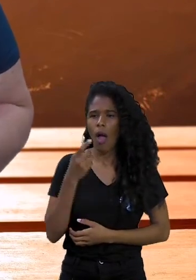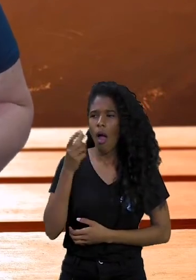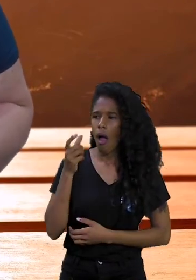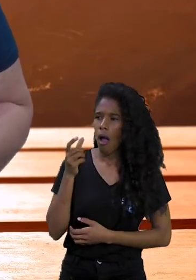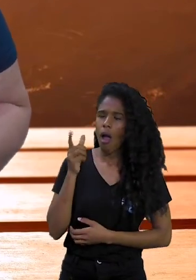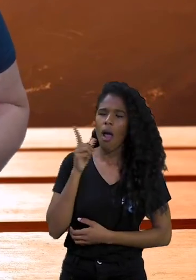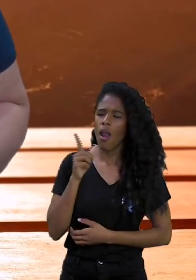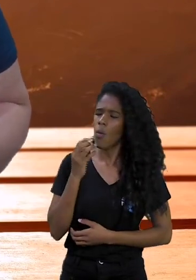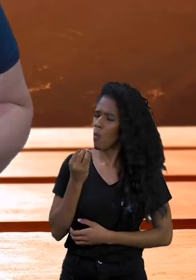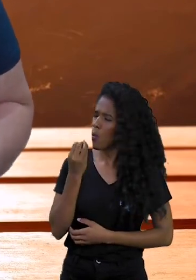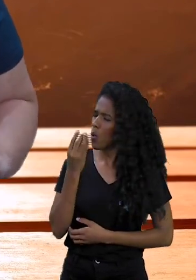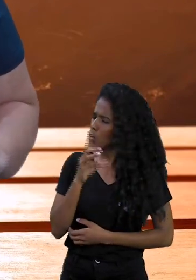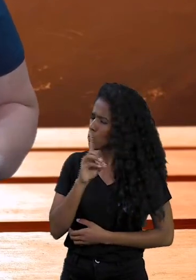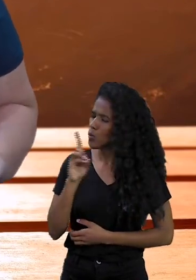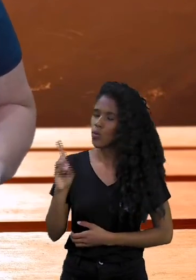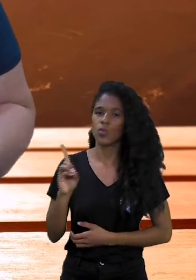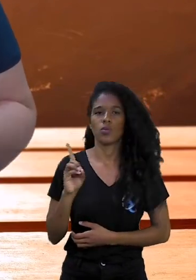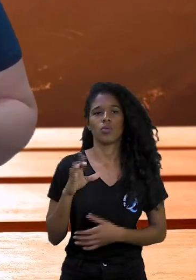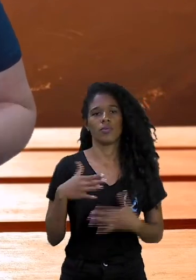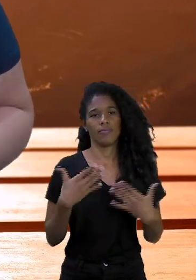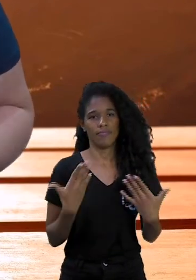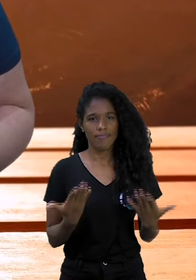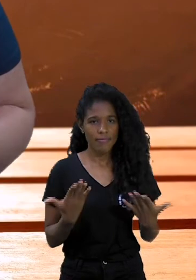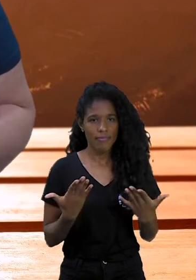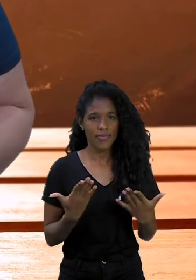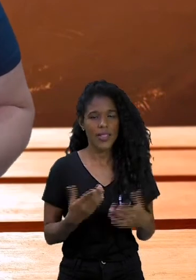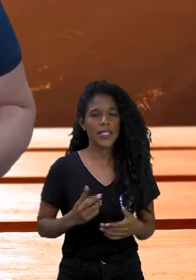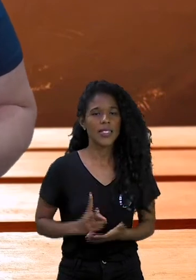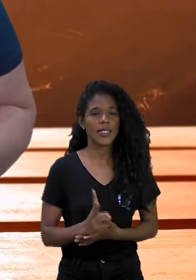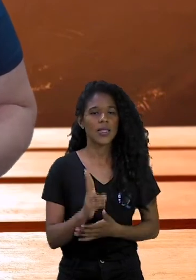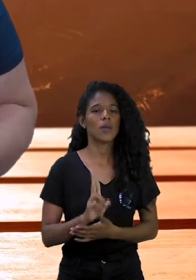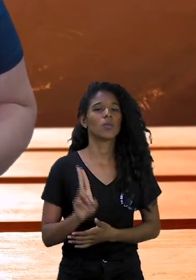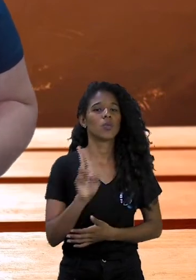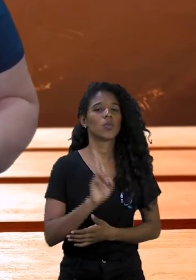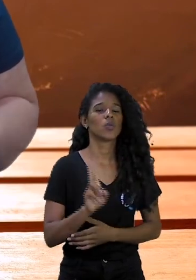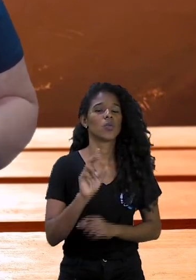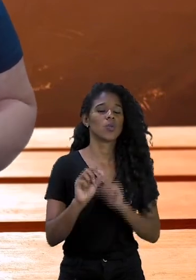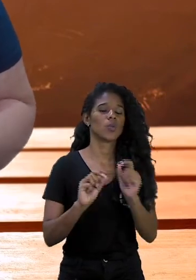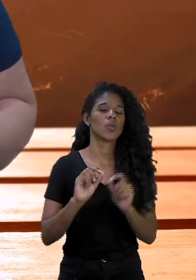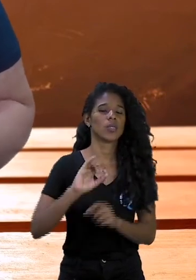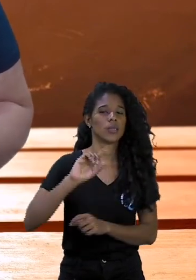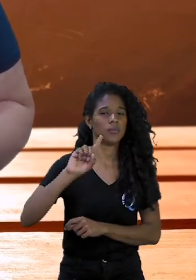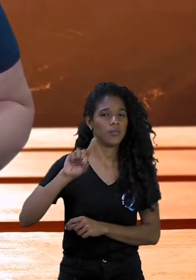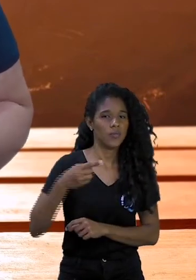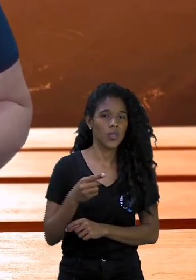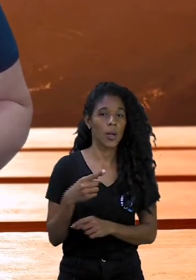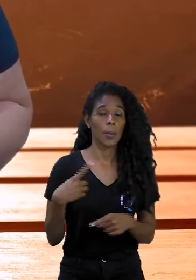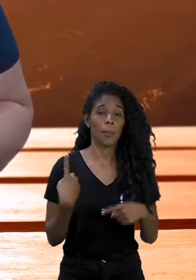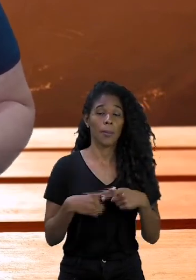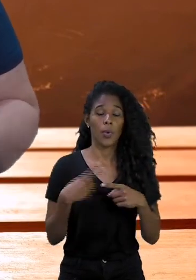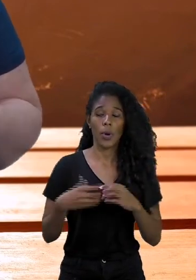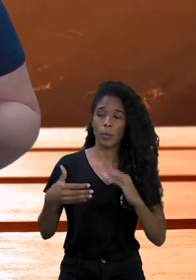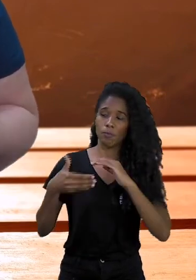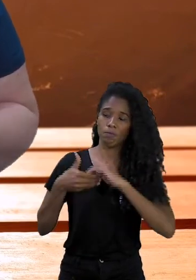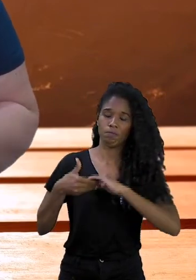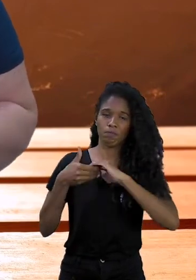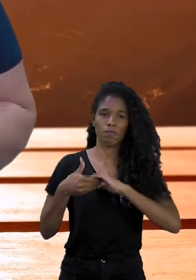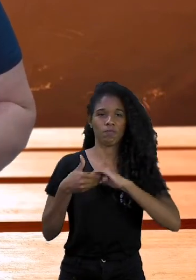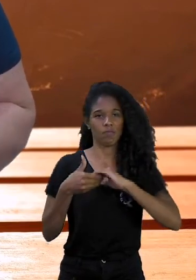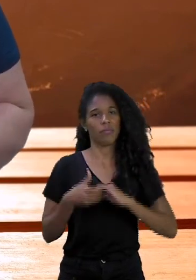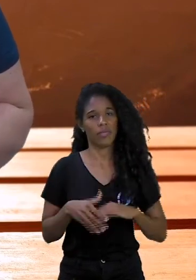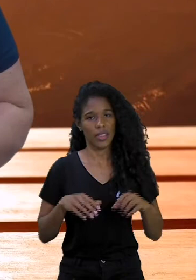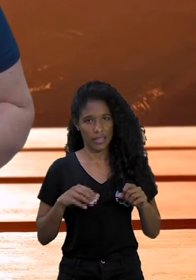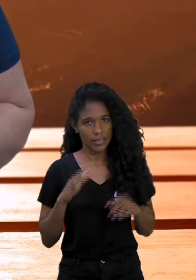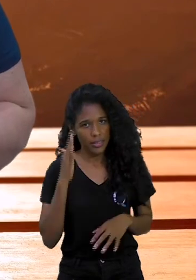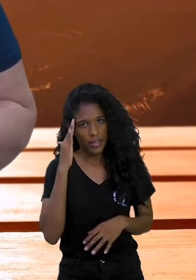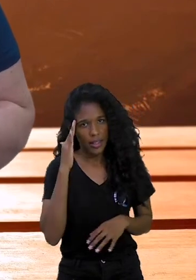aí, que eu vou saudar alguém, o que eu coloco? Uma vírgula, tá certo? E aí, o que acontece? É o